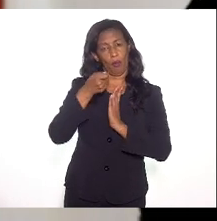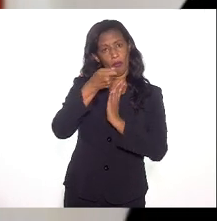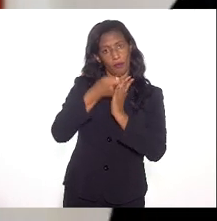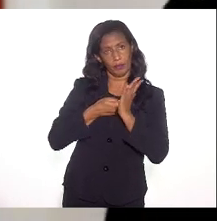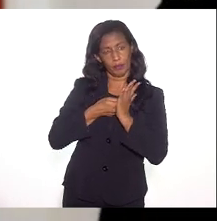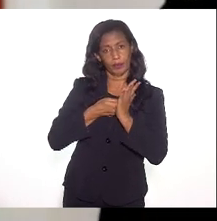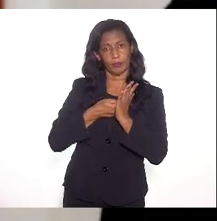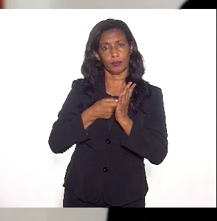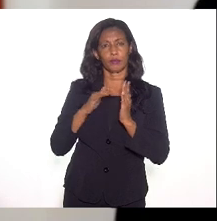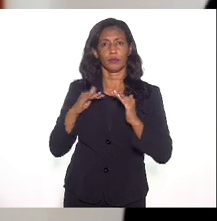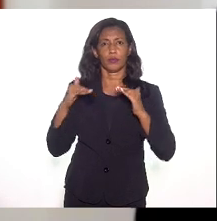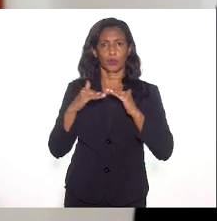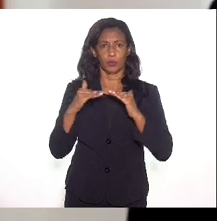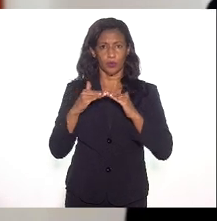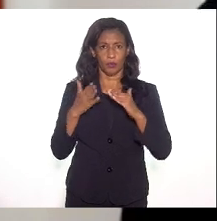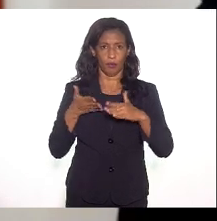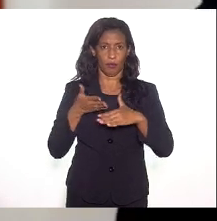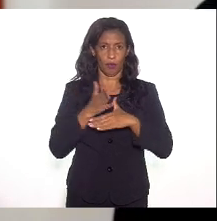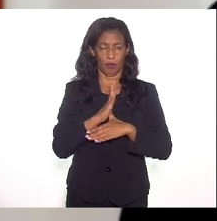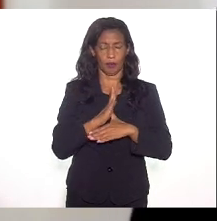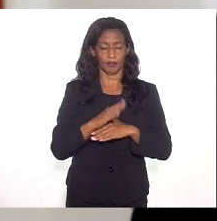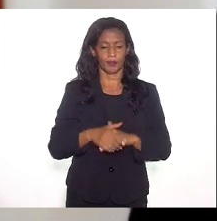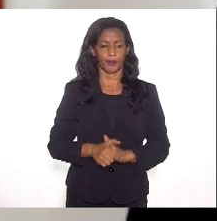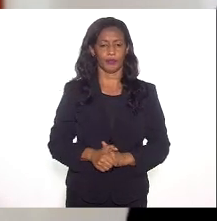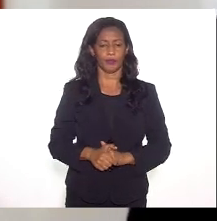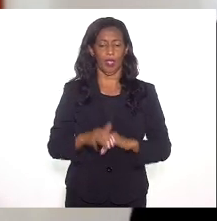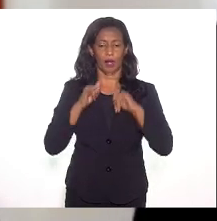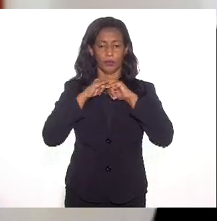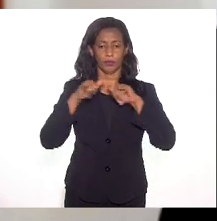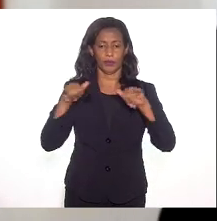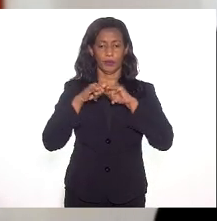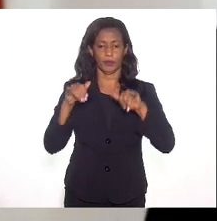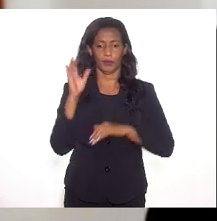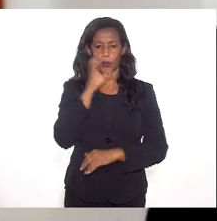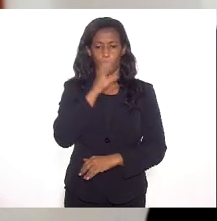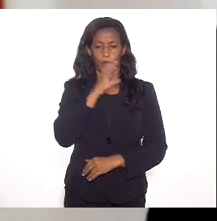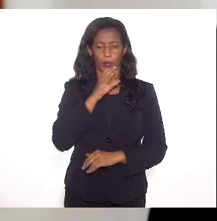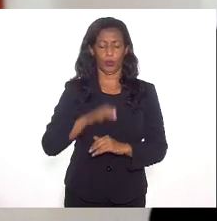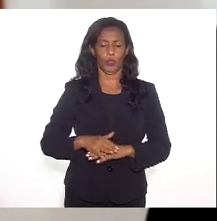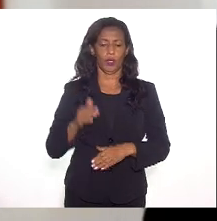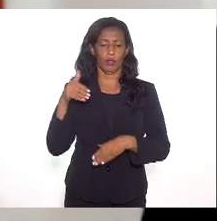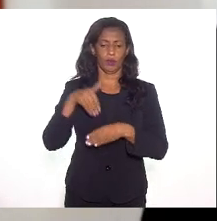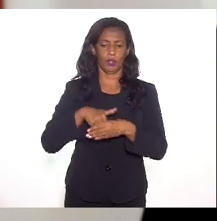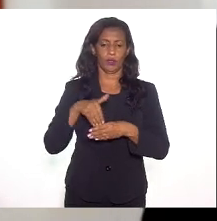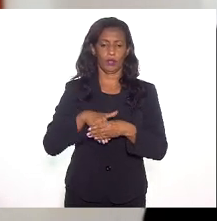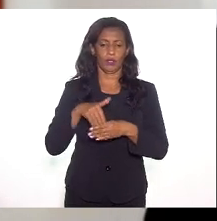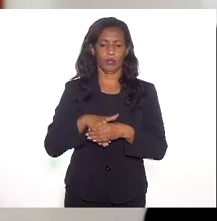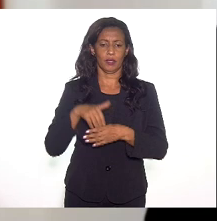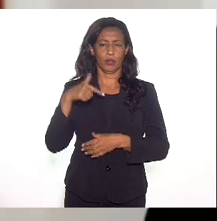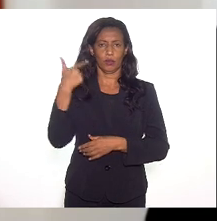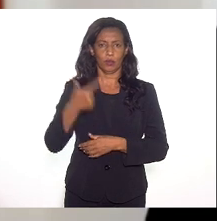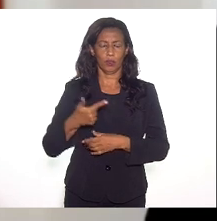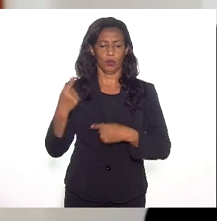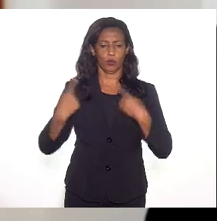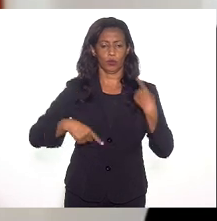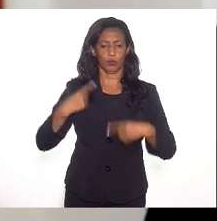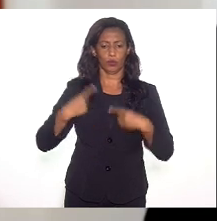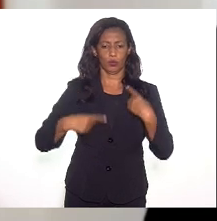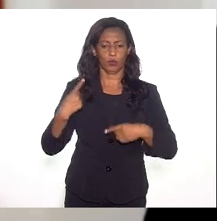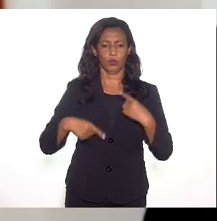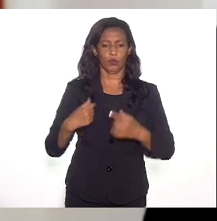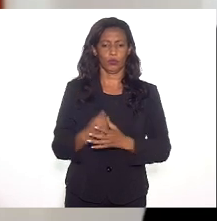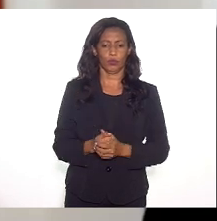Constituição e Justiça. Se os que aprovam nesse que estão aprovados, vai autógrafo. Anuncio. Em regime de urgência, em votação, segunda discussão, redação do